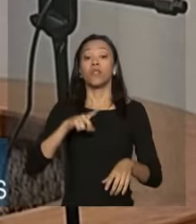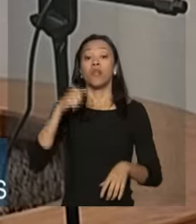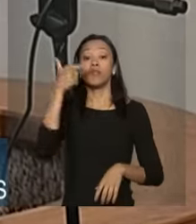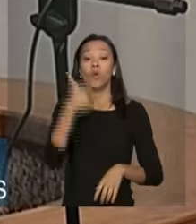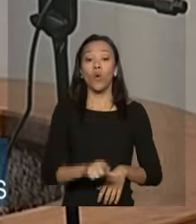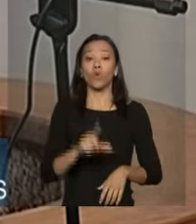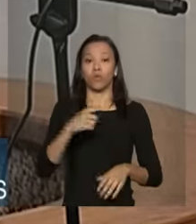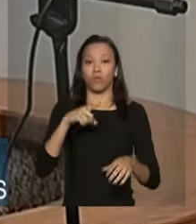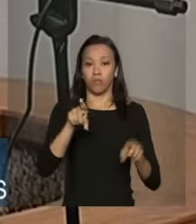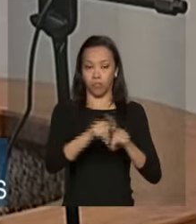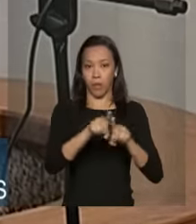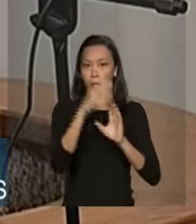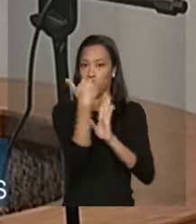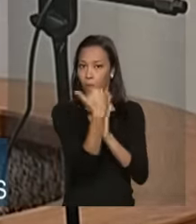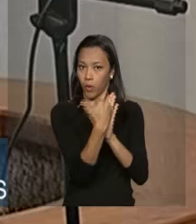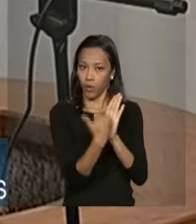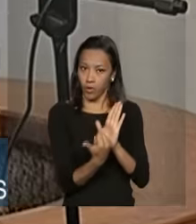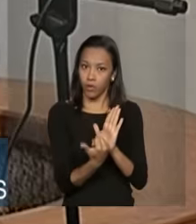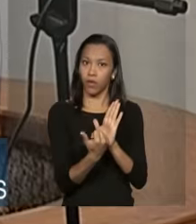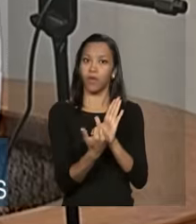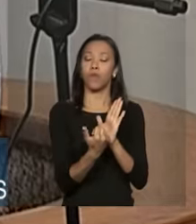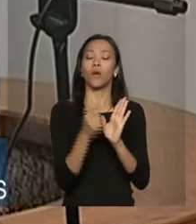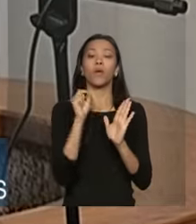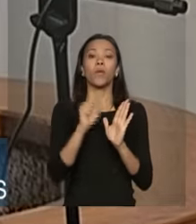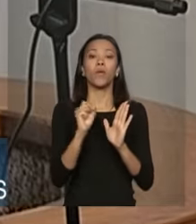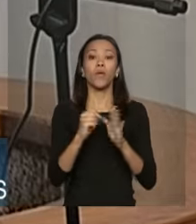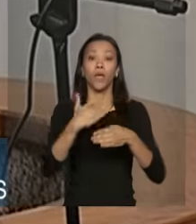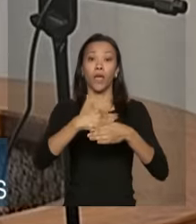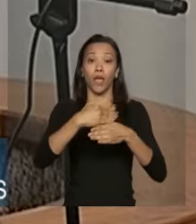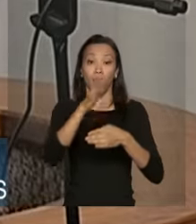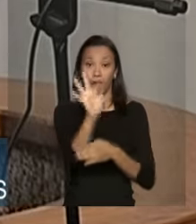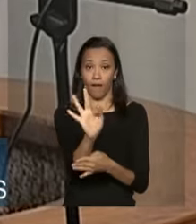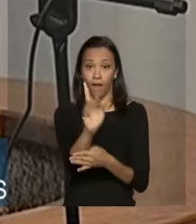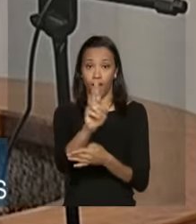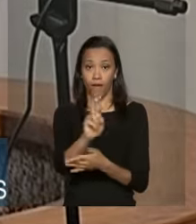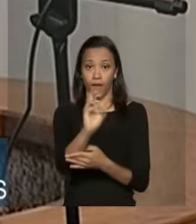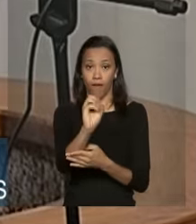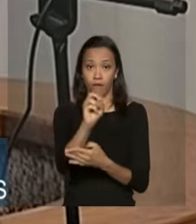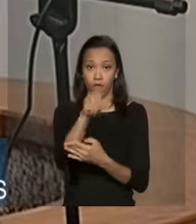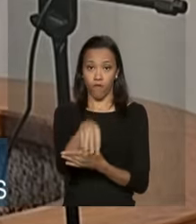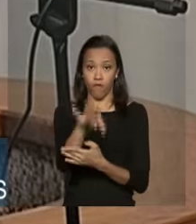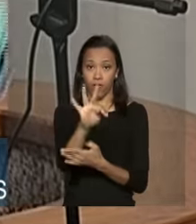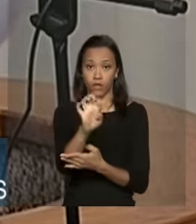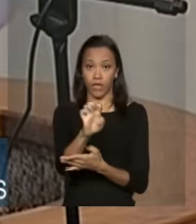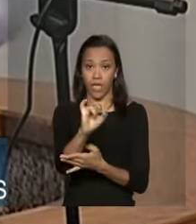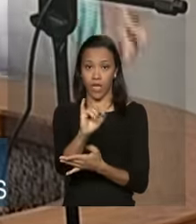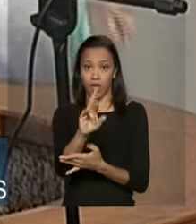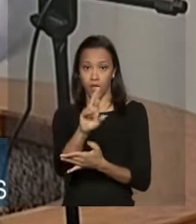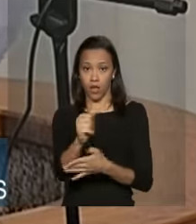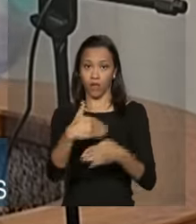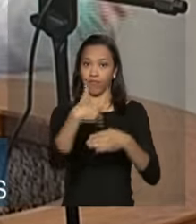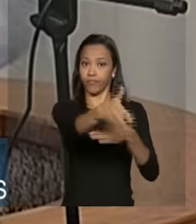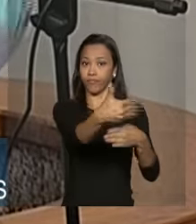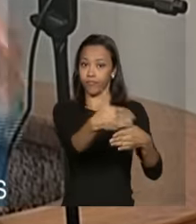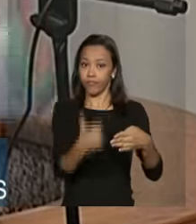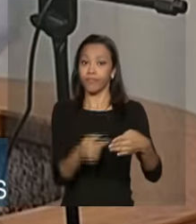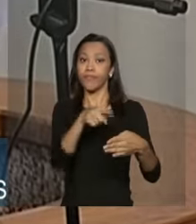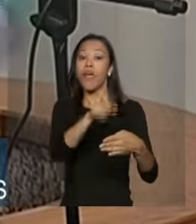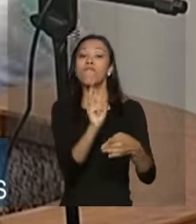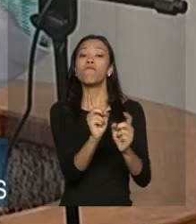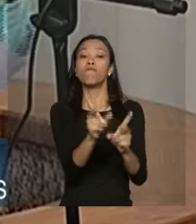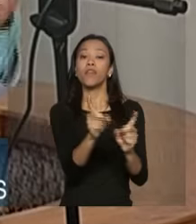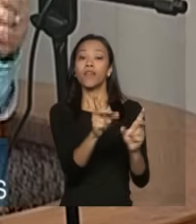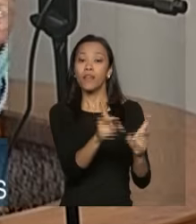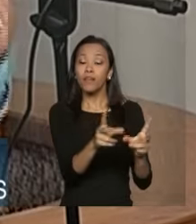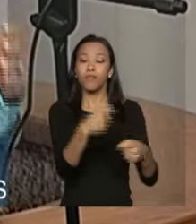mulher ver sem violência o centro de Fronteira onde nós efetivamente vamos estar combatendo a exploração sexual o tráfico